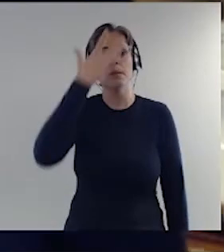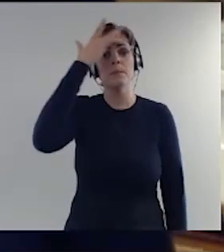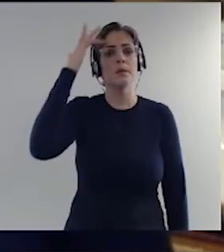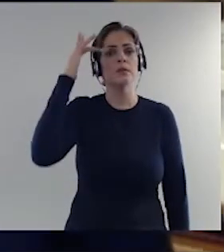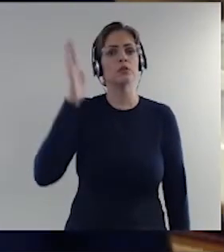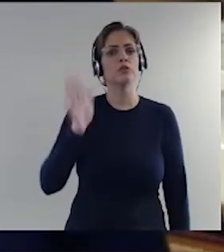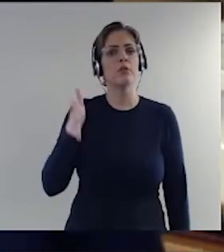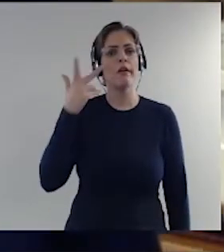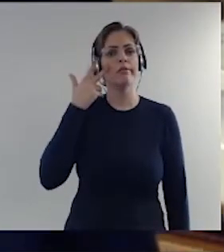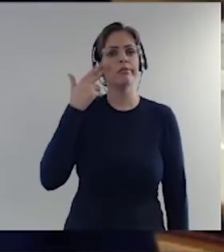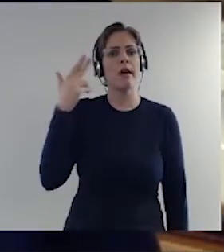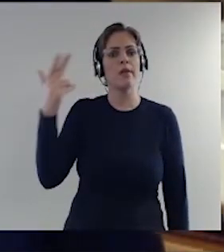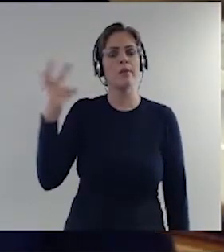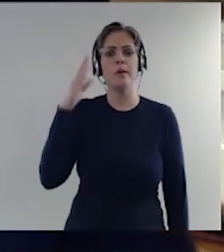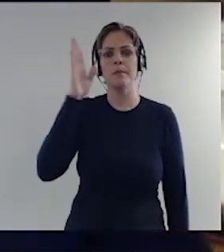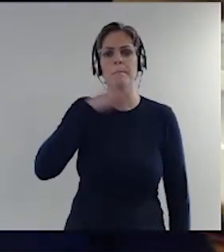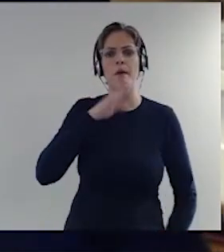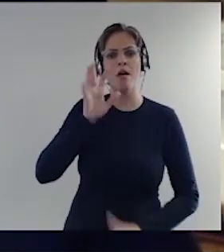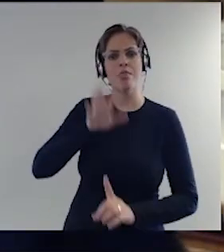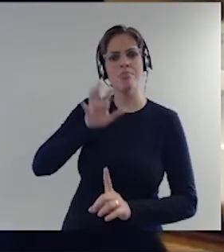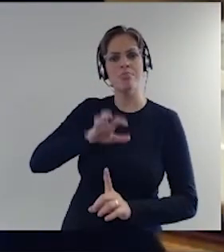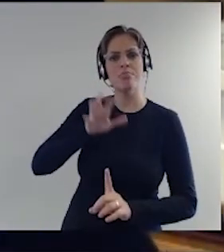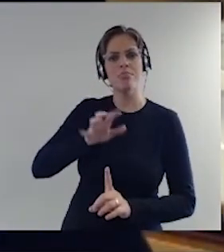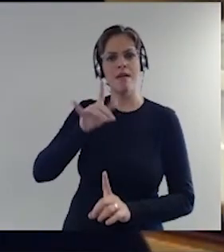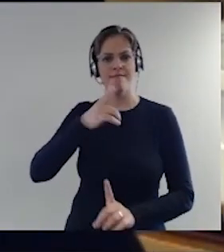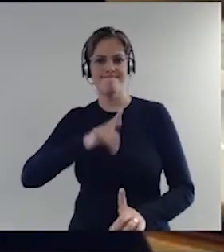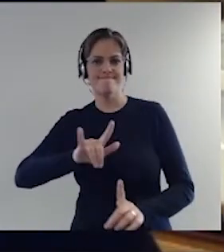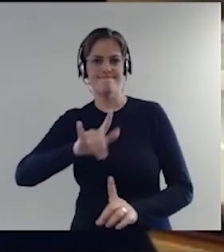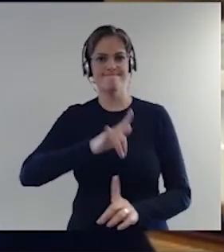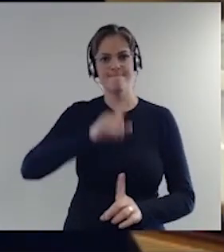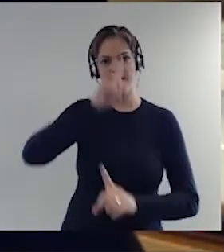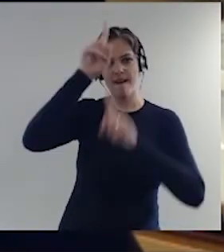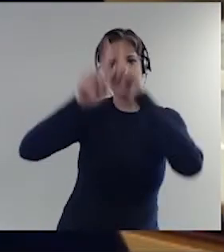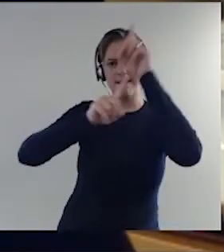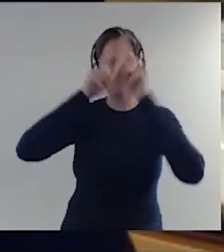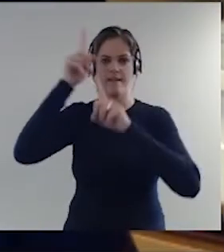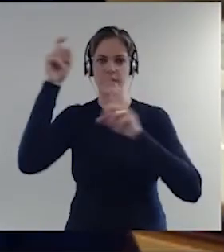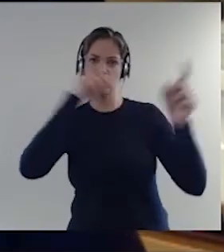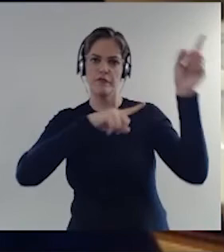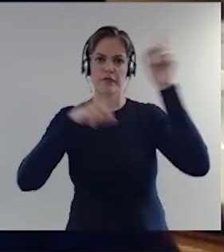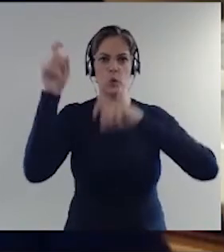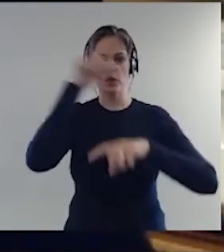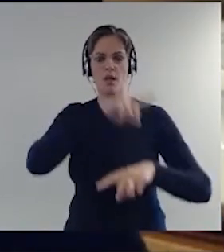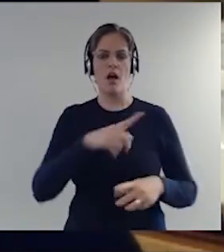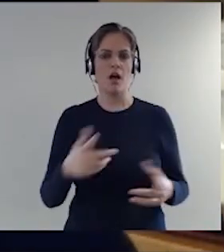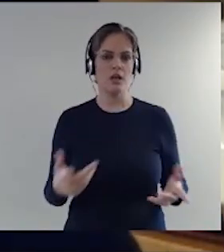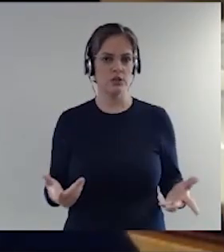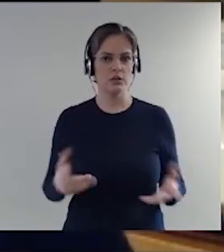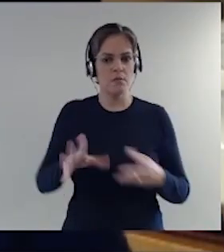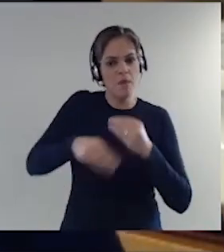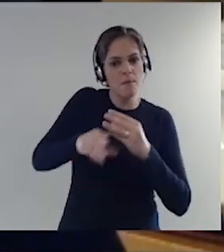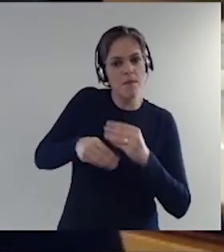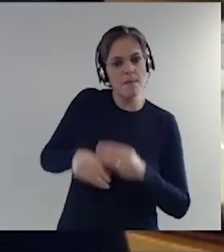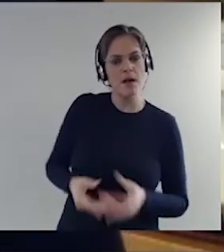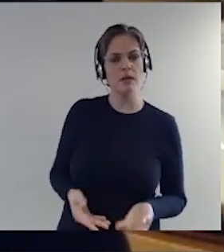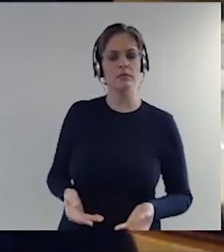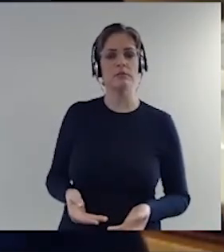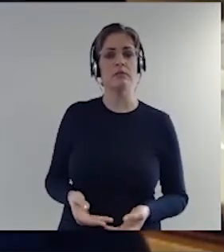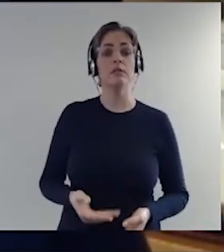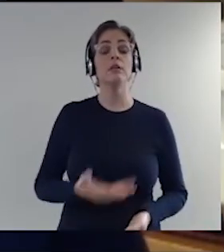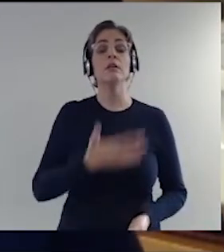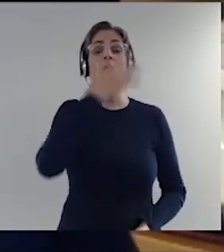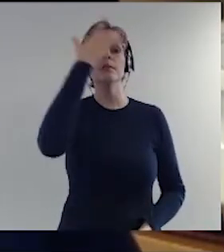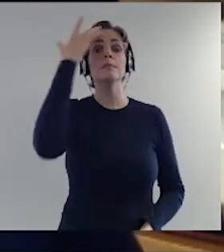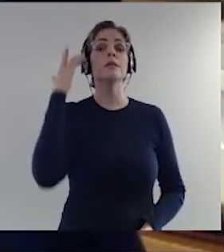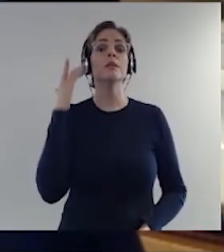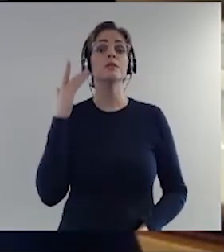são naturalmente alienadoras, então criam as dificuldades novas e adicionais, e as pessoas que têm as suas